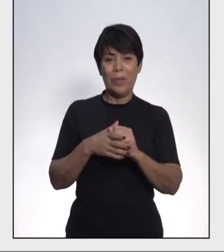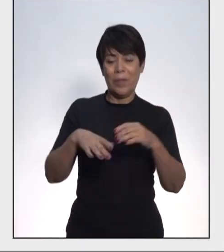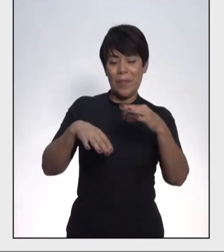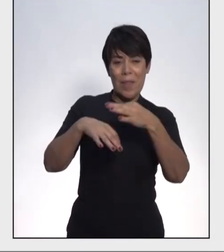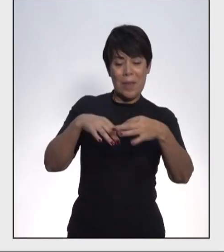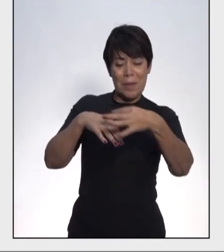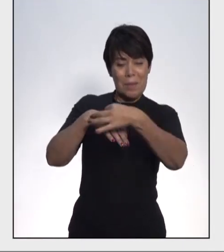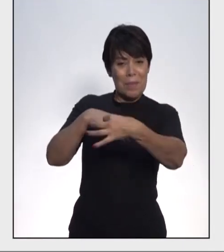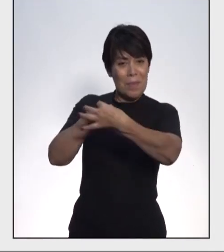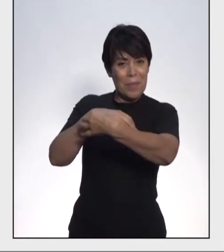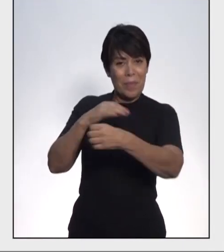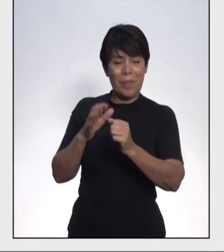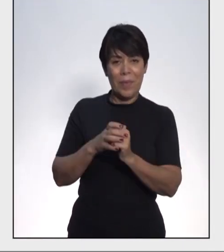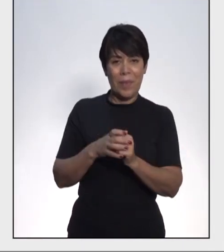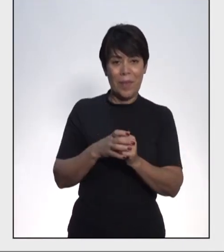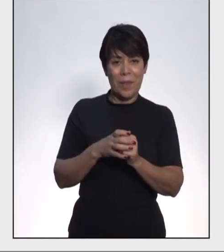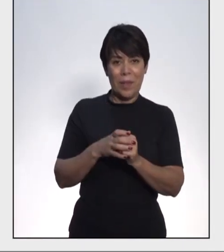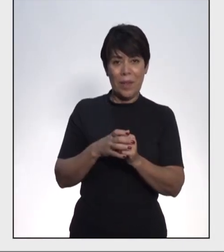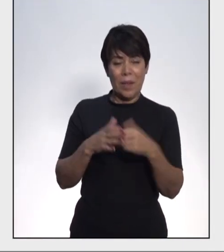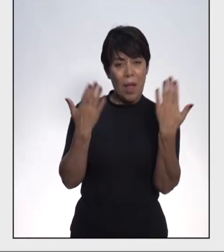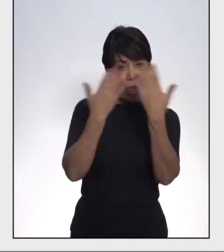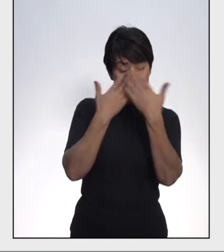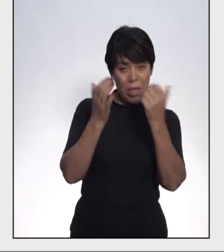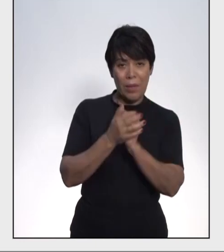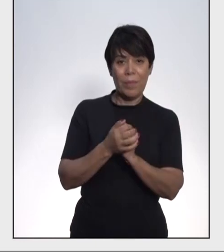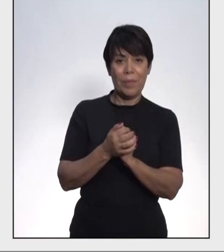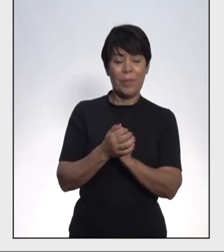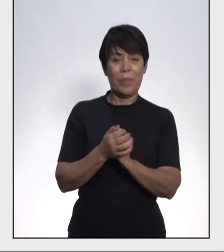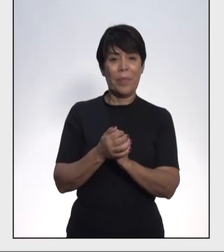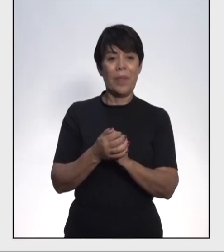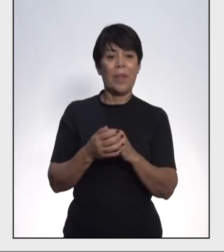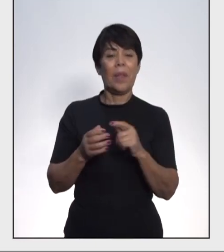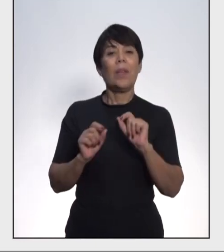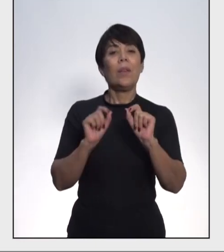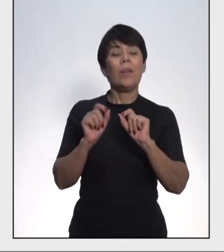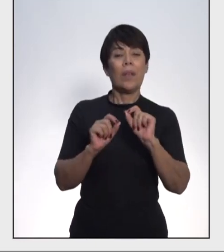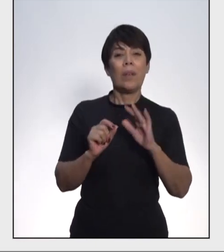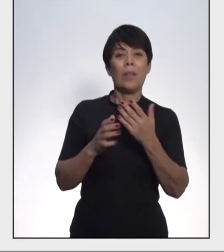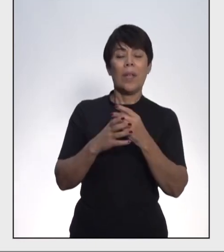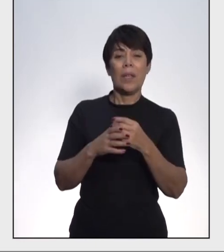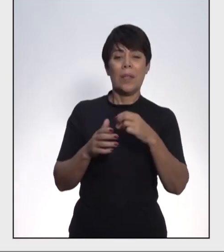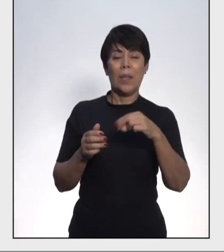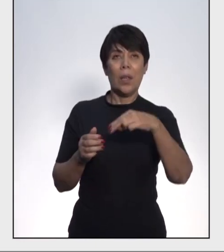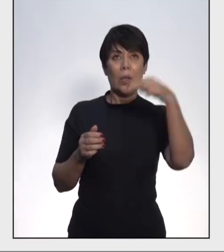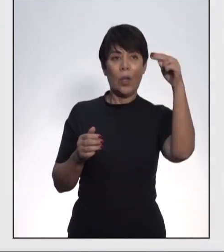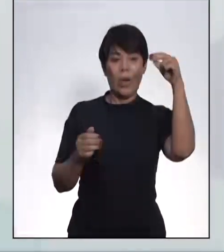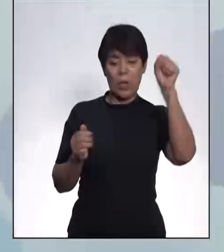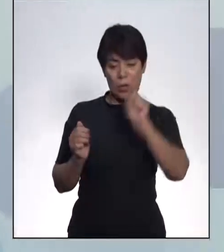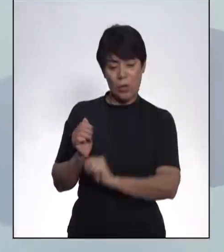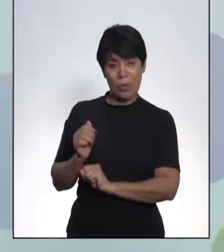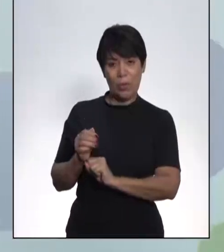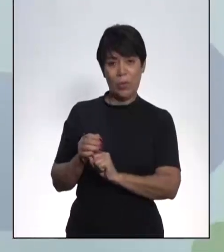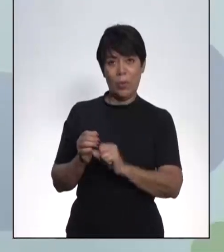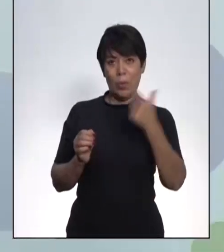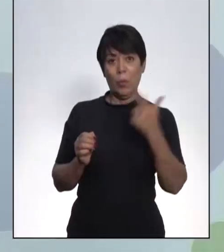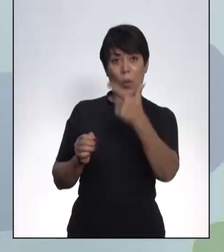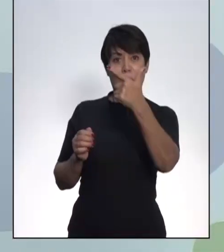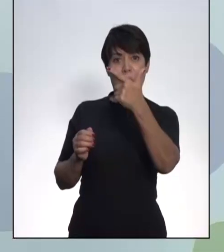plumas. Ai, gente, só um minutinho. Mole espuma e um risco surdo, norte e sul. Tiro,